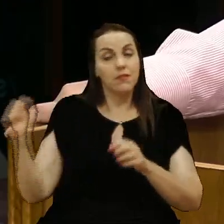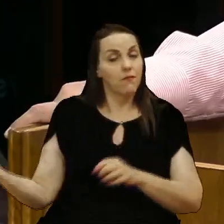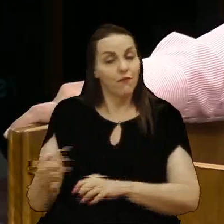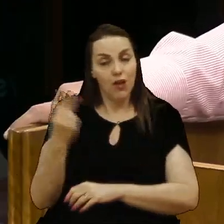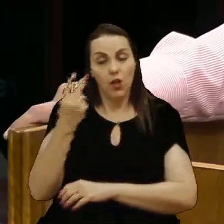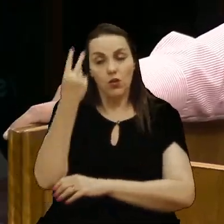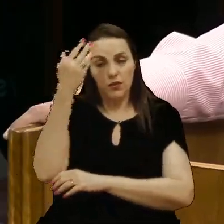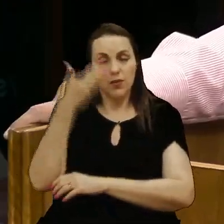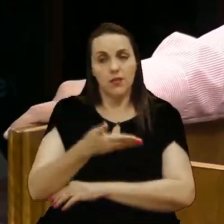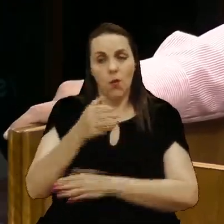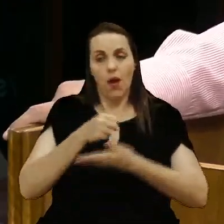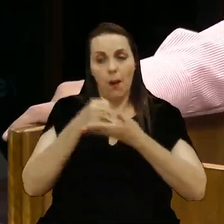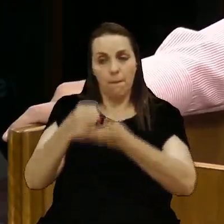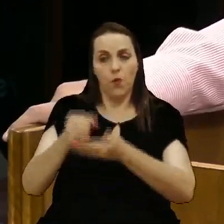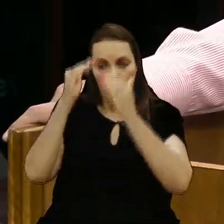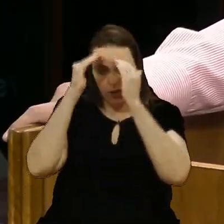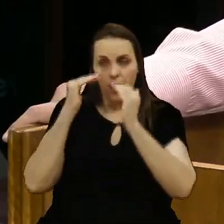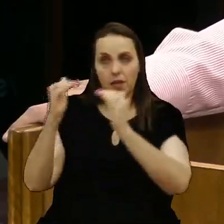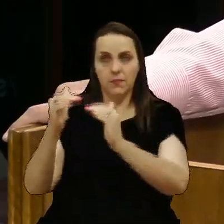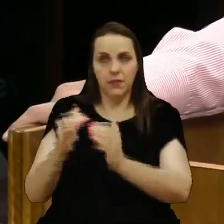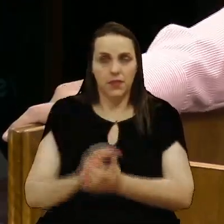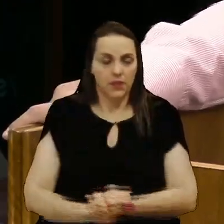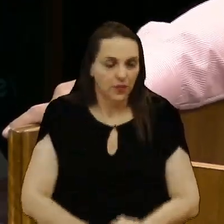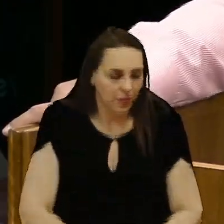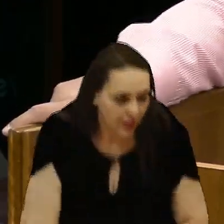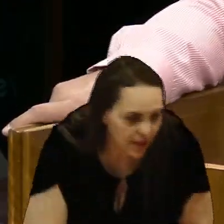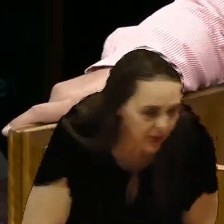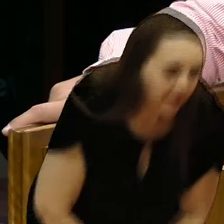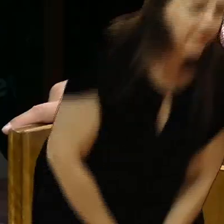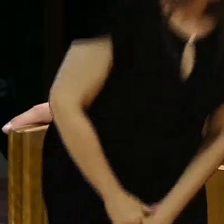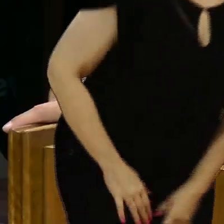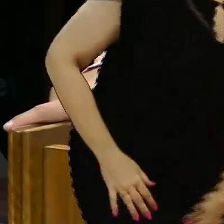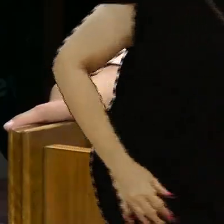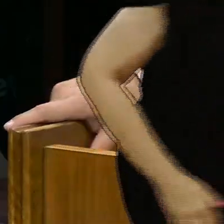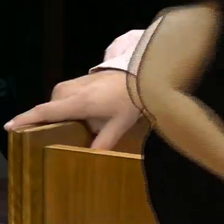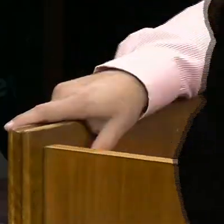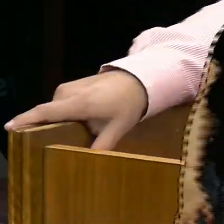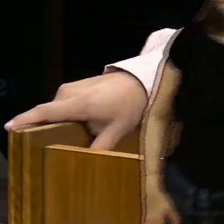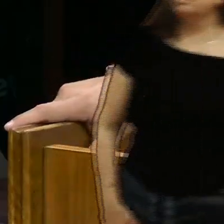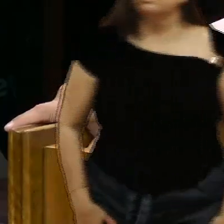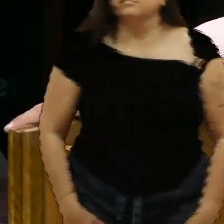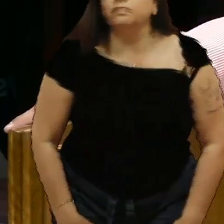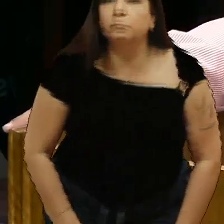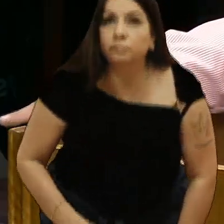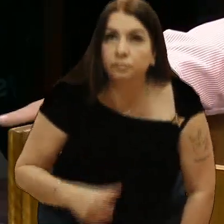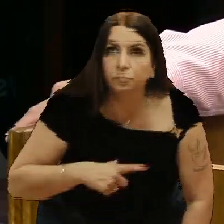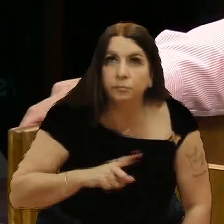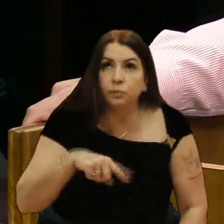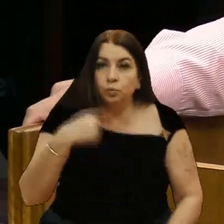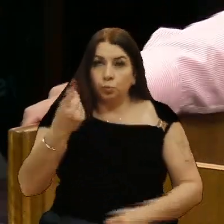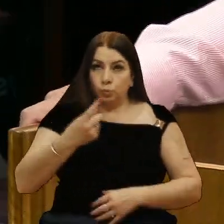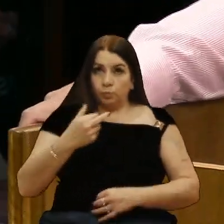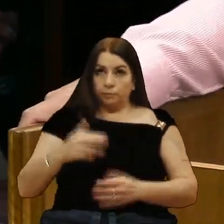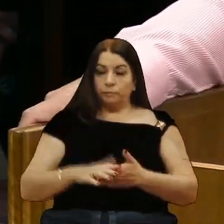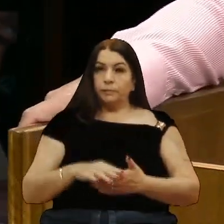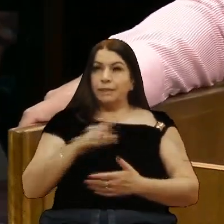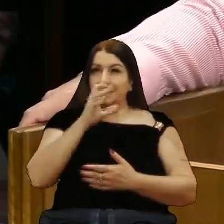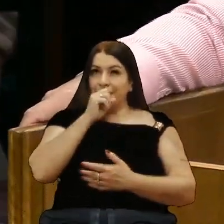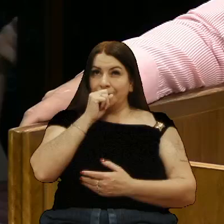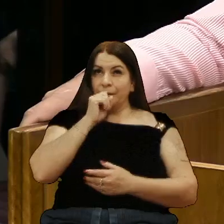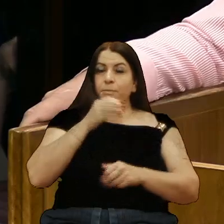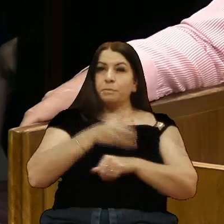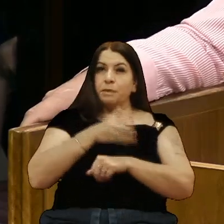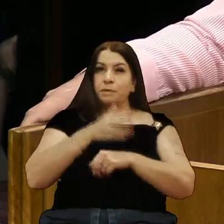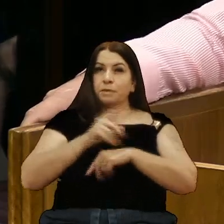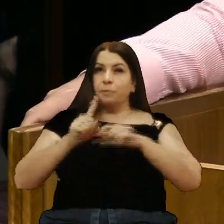valorizado, apoiado e respeitado. Também um outro ponto. Eu, sábado, participei de